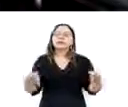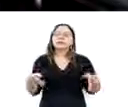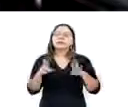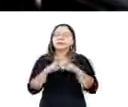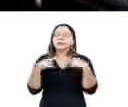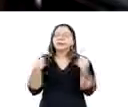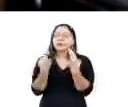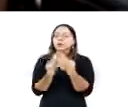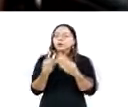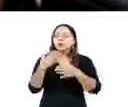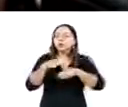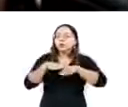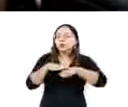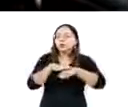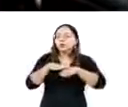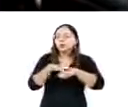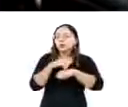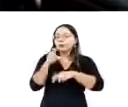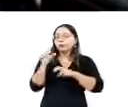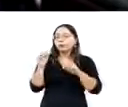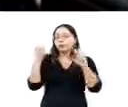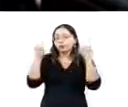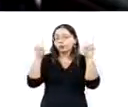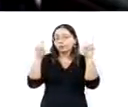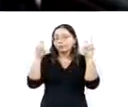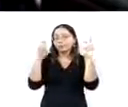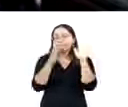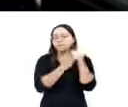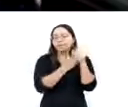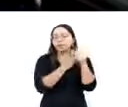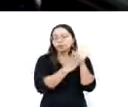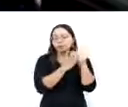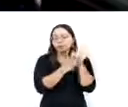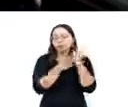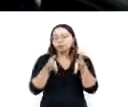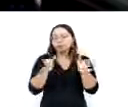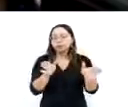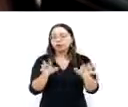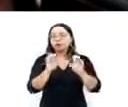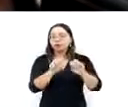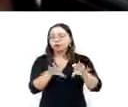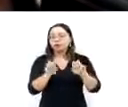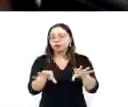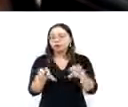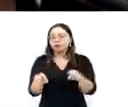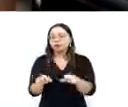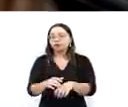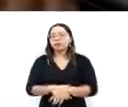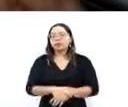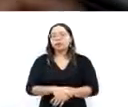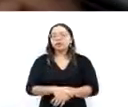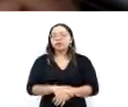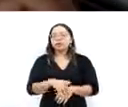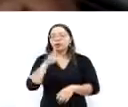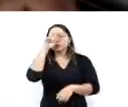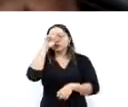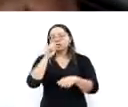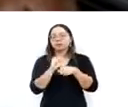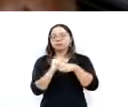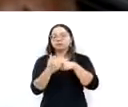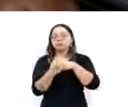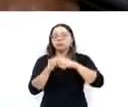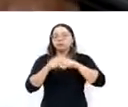mesa redonda, nós estamos conversando um pouco sobre a temática Propostas e Caminhos para a Educação em Tempos